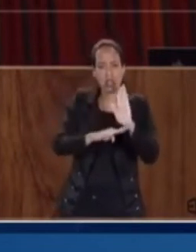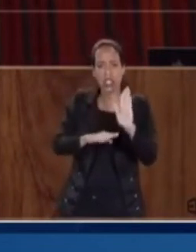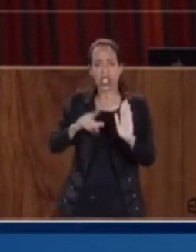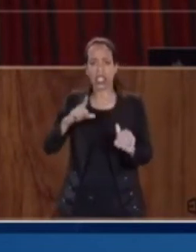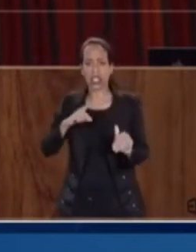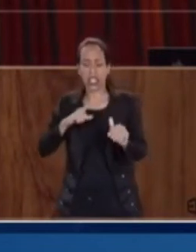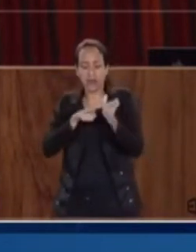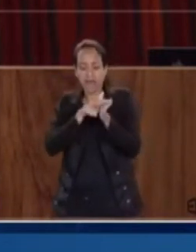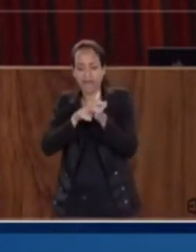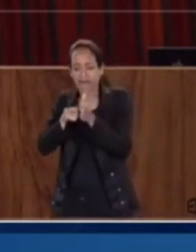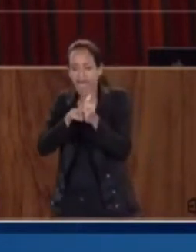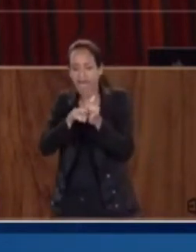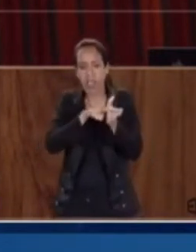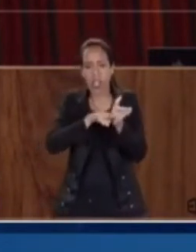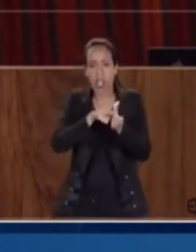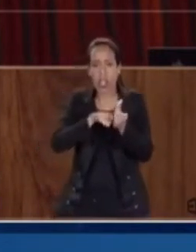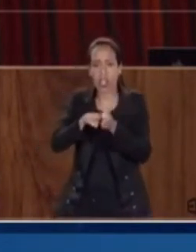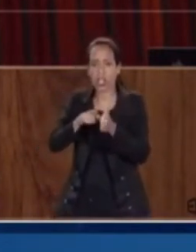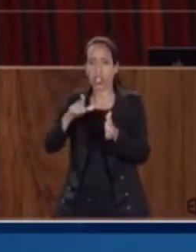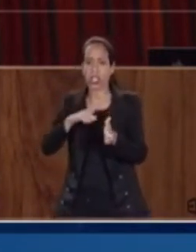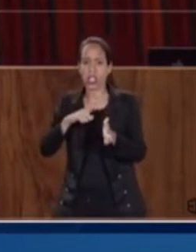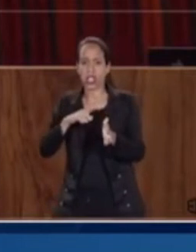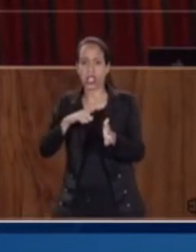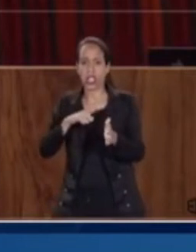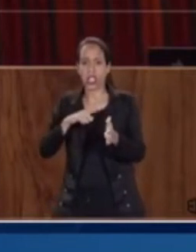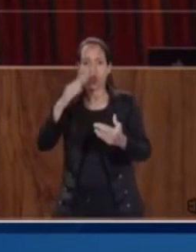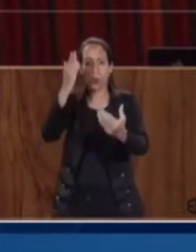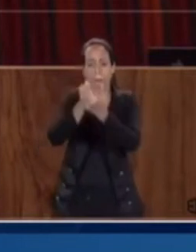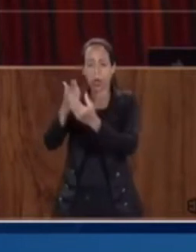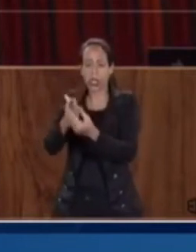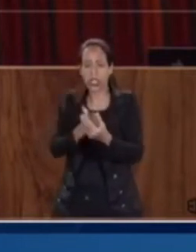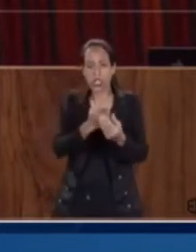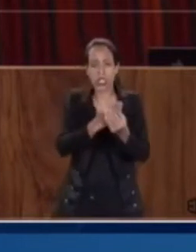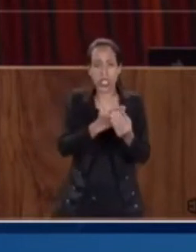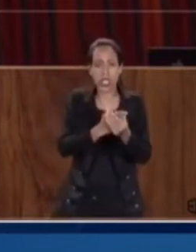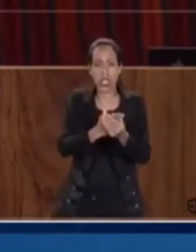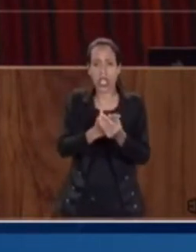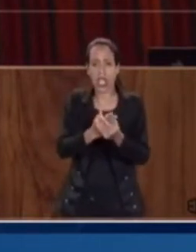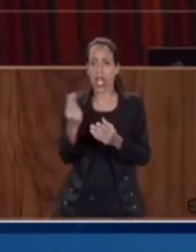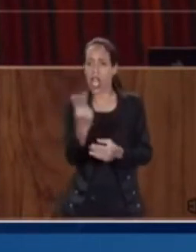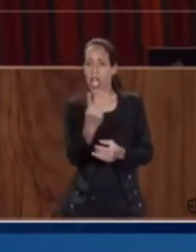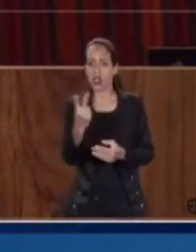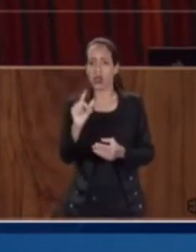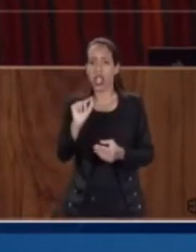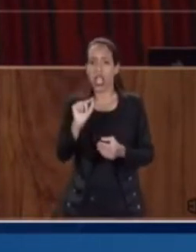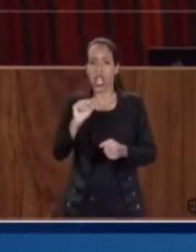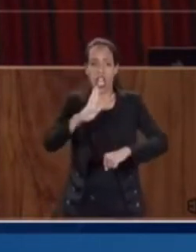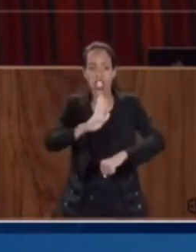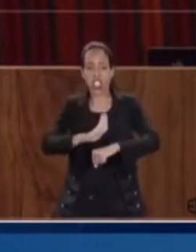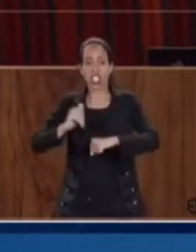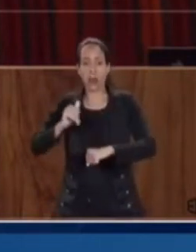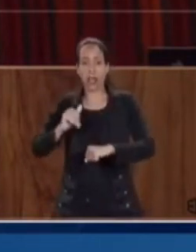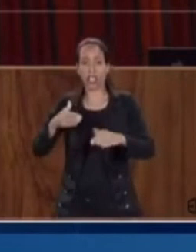seria também muito ruim para o Bolsonaro passar uma semana com essa espada em cima dele